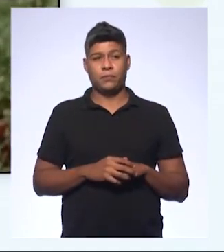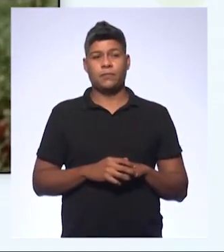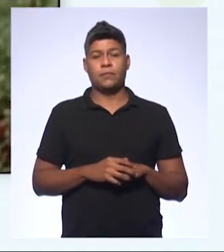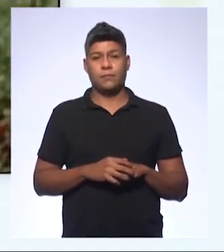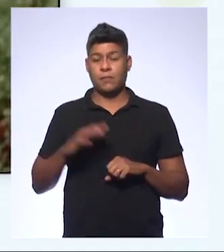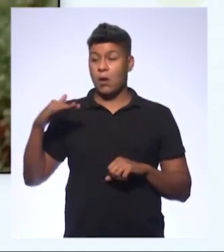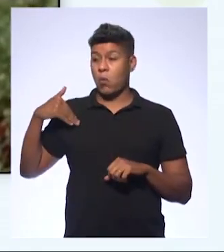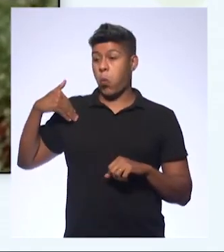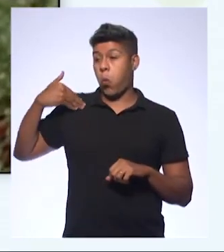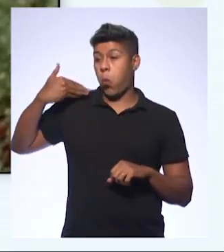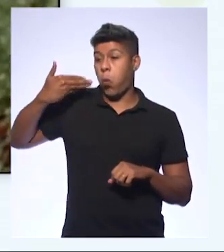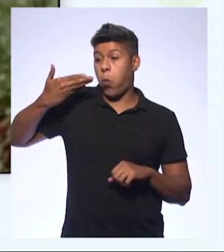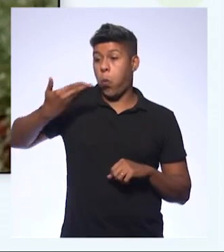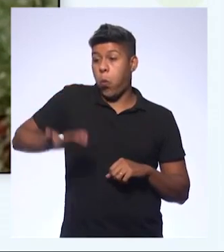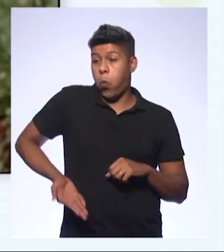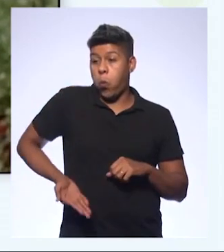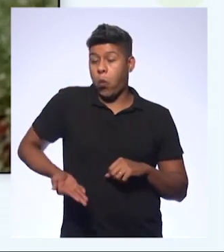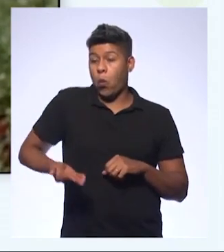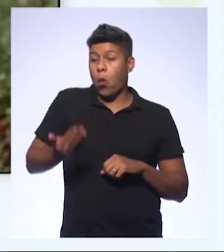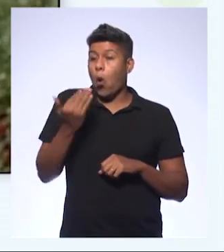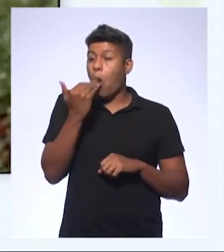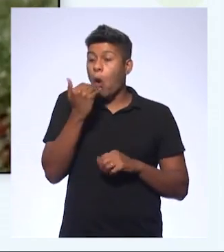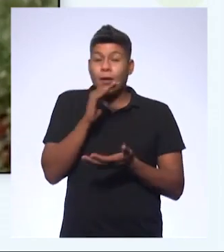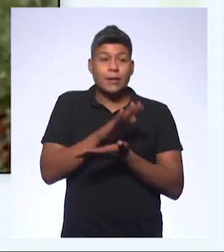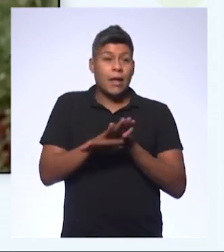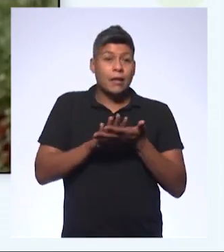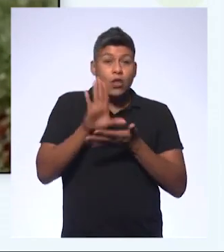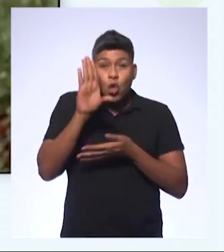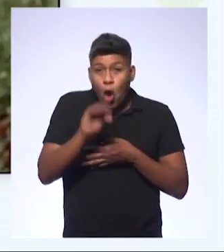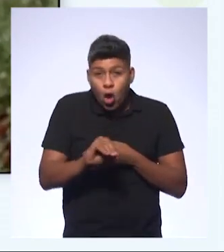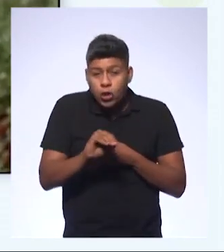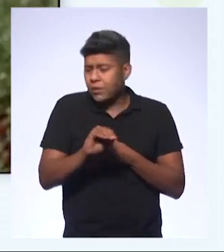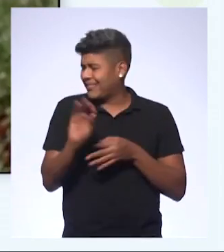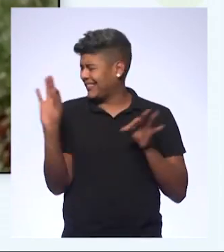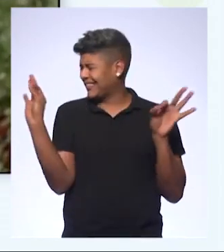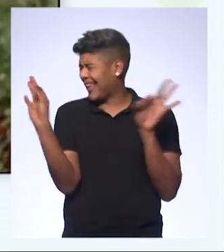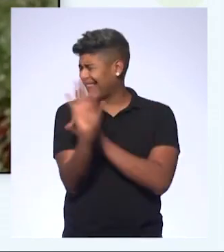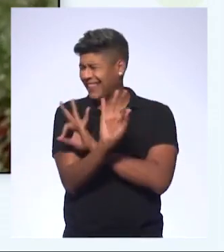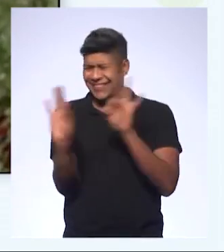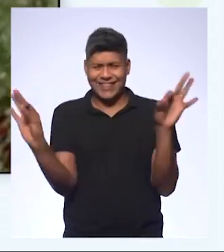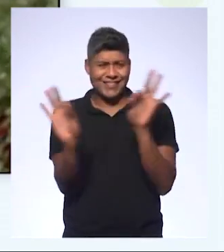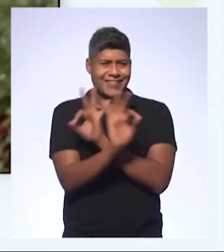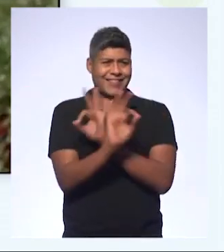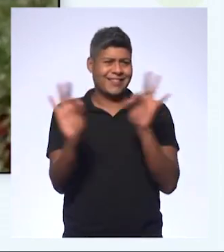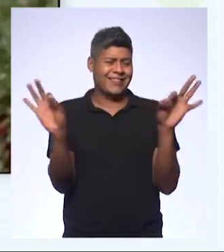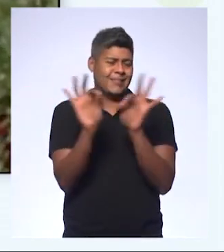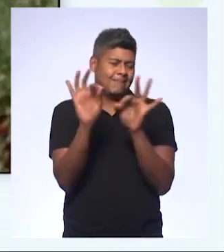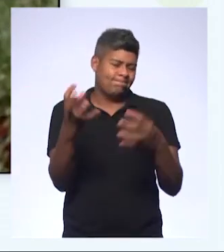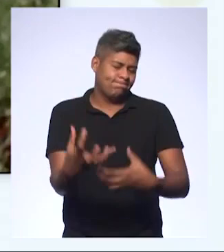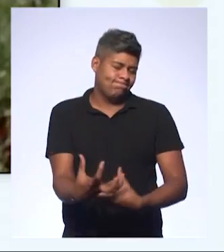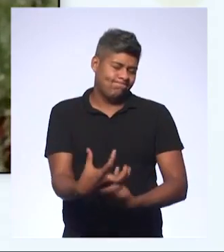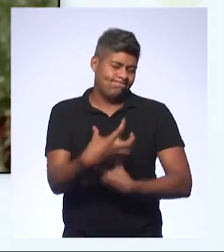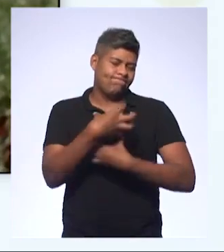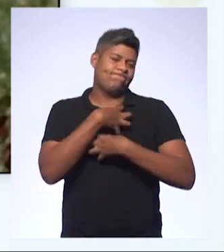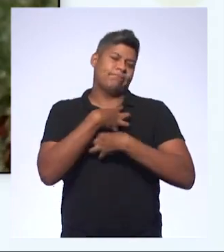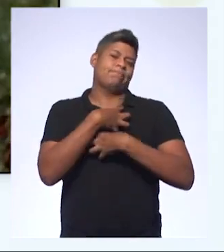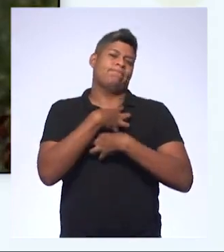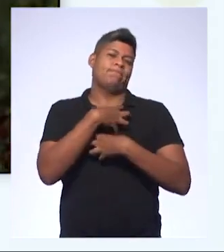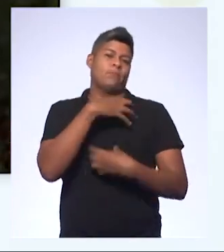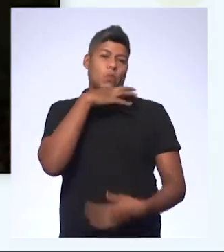Passar o dia sem comer e chegar à noite e não ter o que comer. Esse é um sentimento muito ruim.